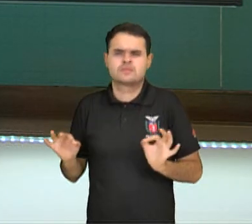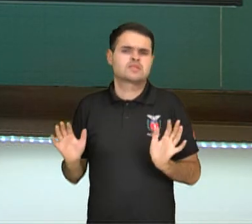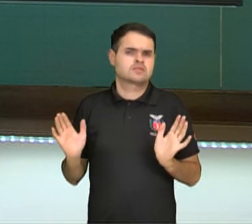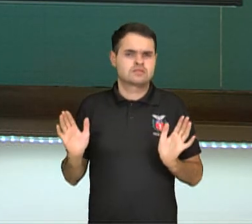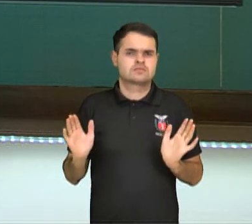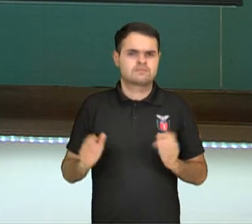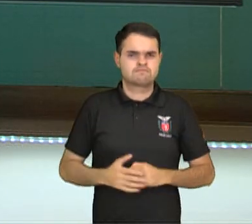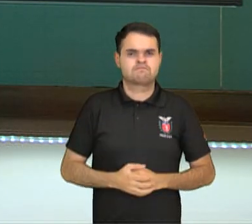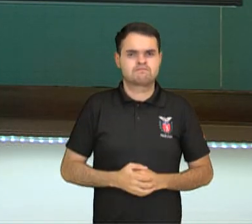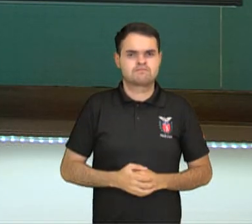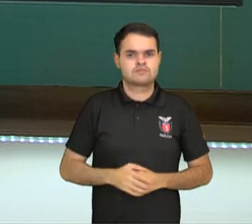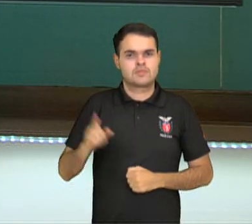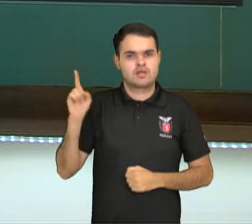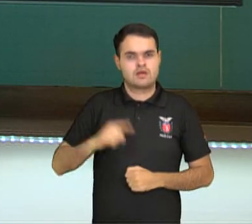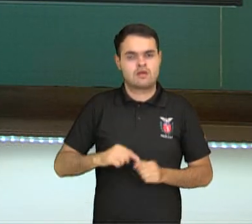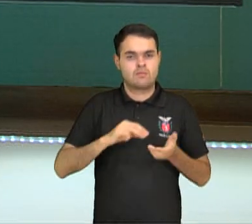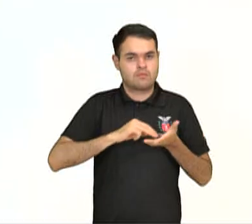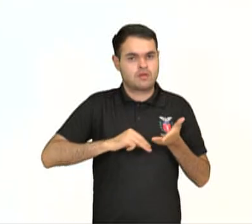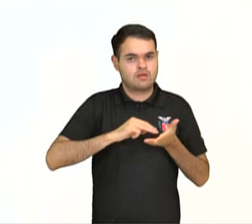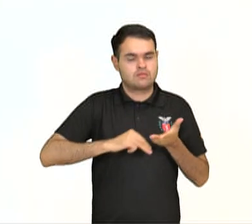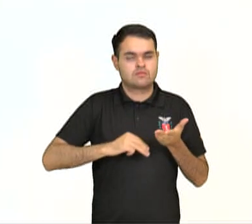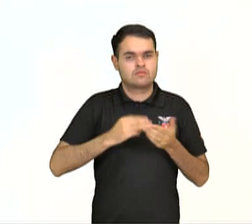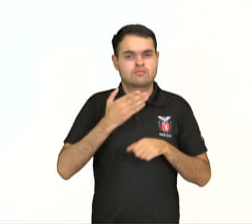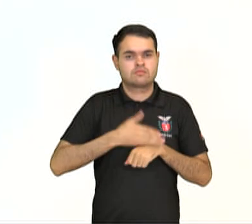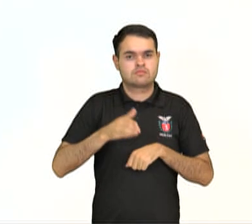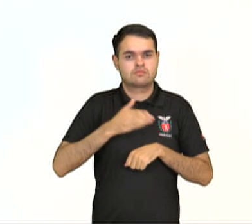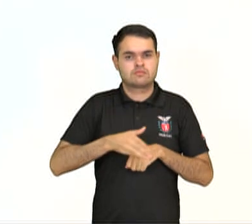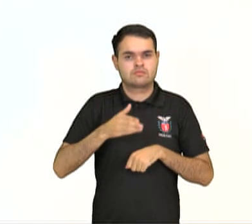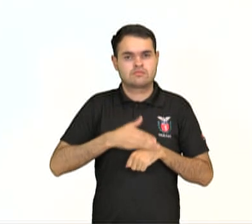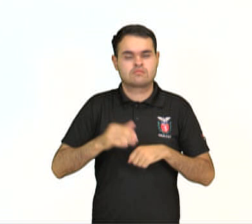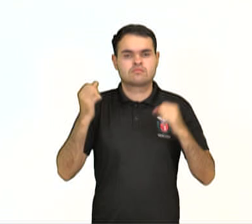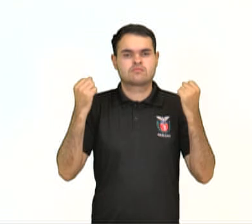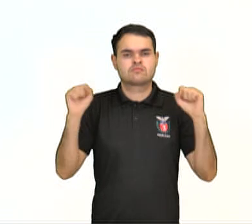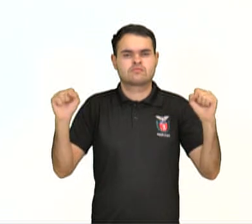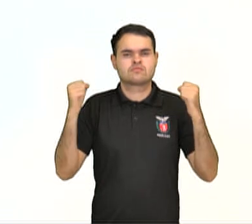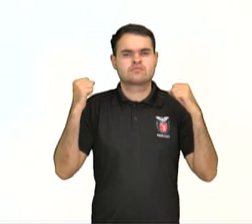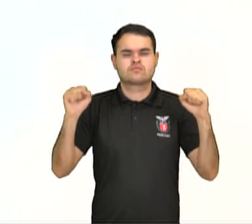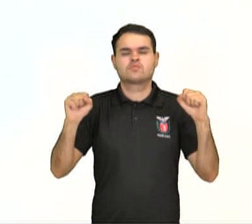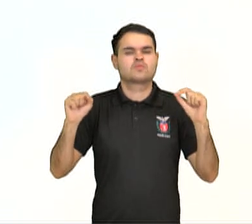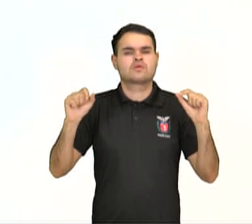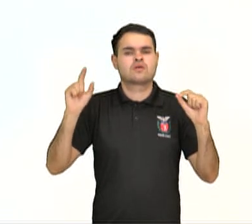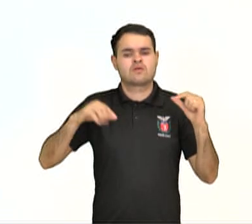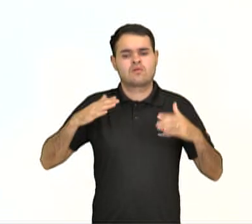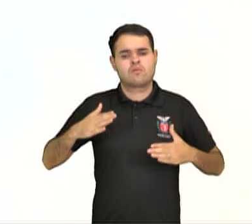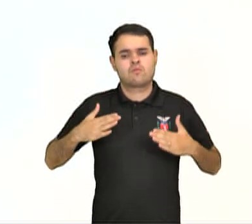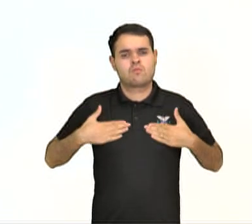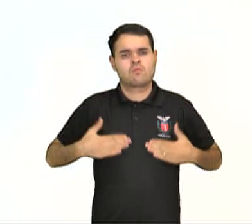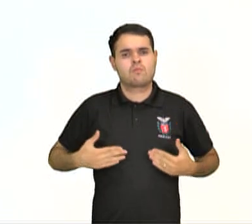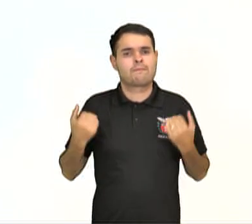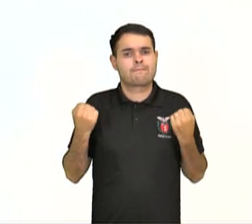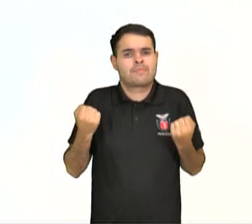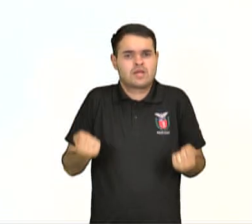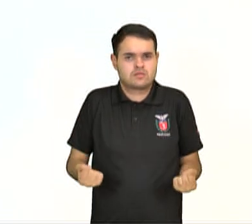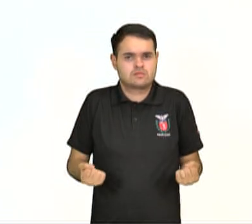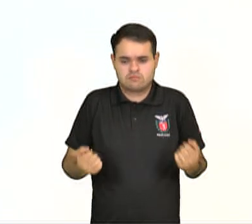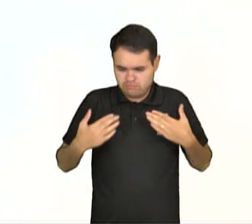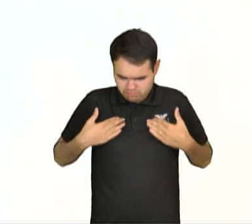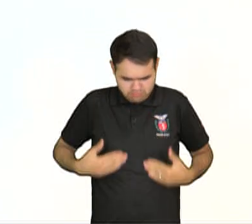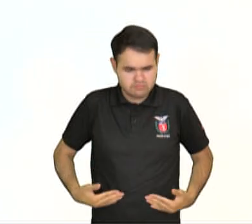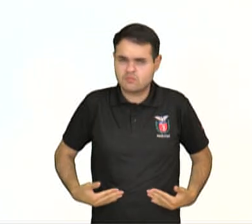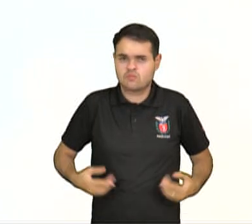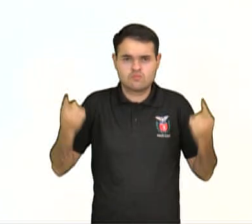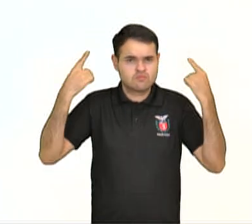tá? Ele é um método de treino com exercícios que usam apenas o peso do nosso